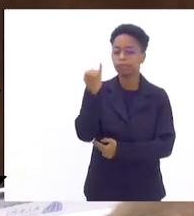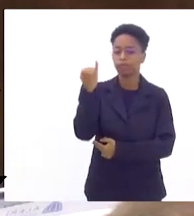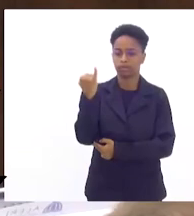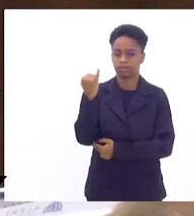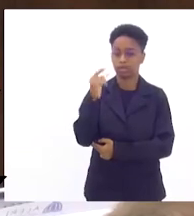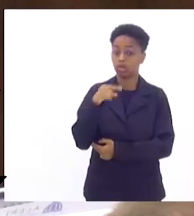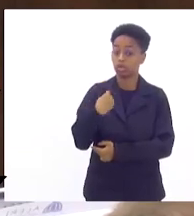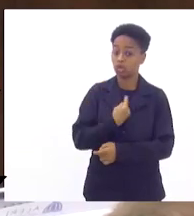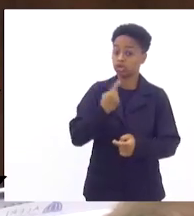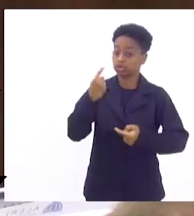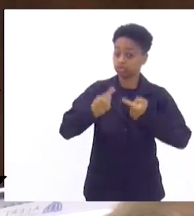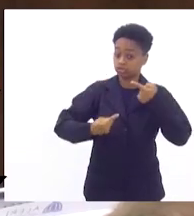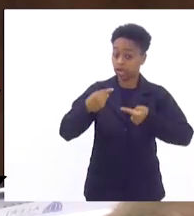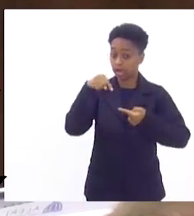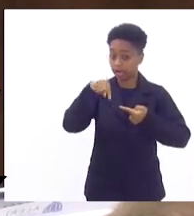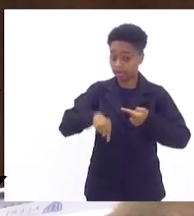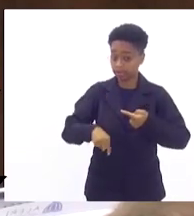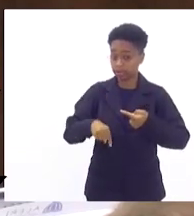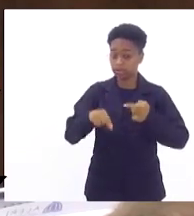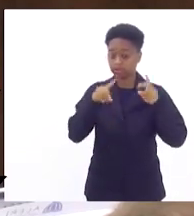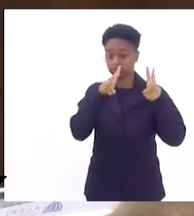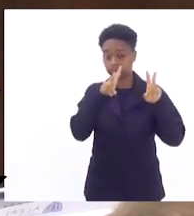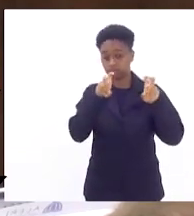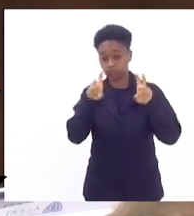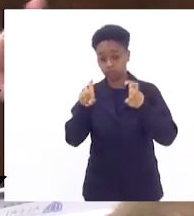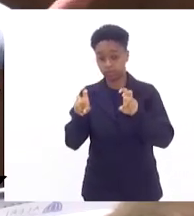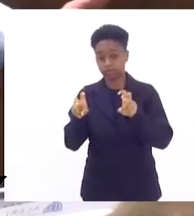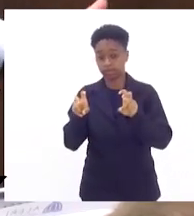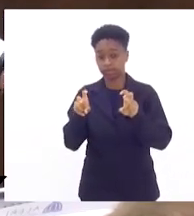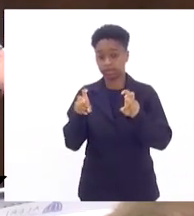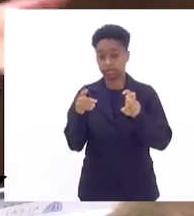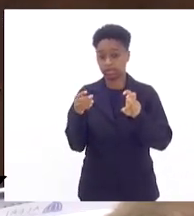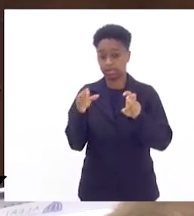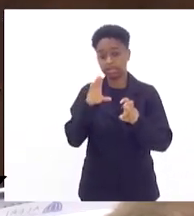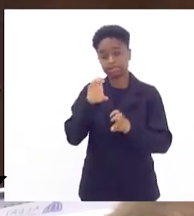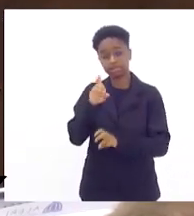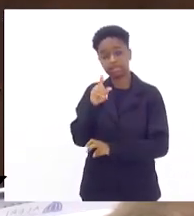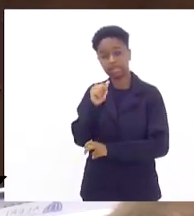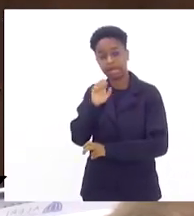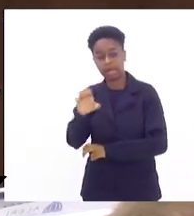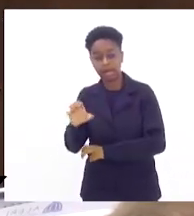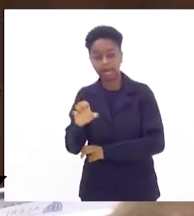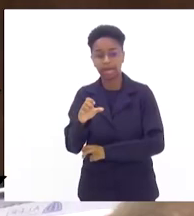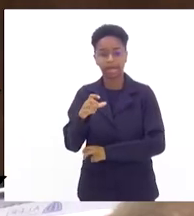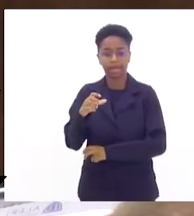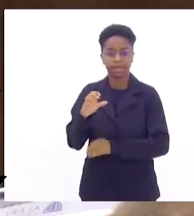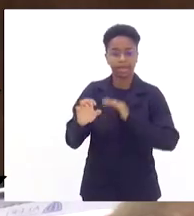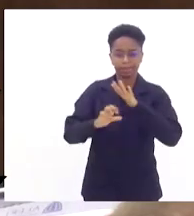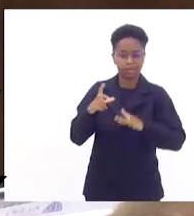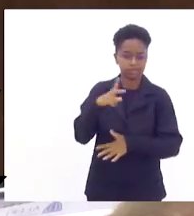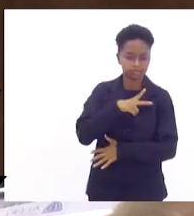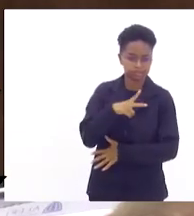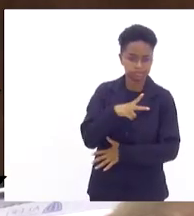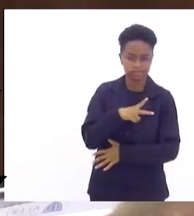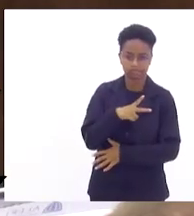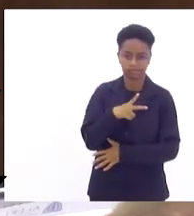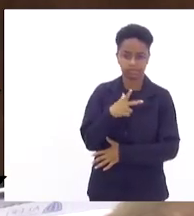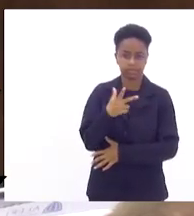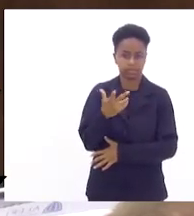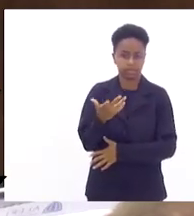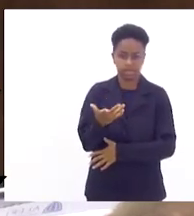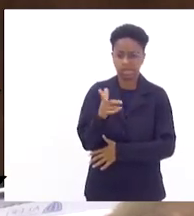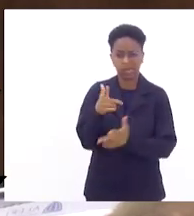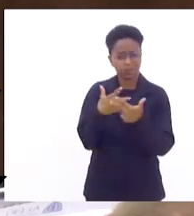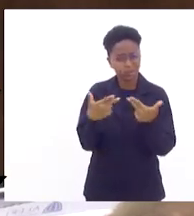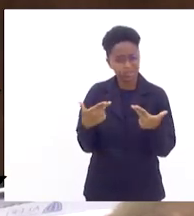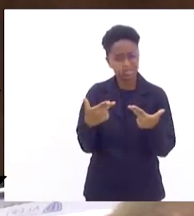que a gente está discutindo aqui sobre a SEDAE, empresa privada. Uma coisa que